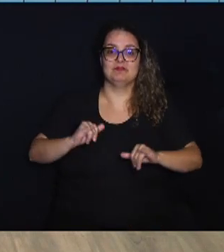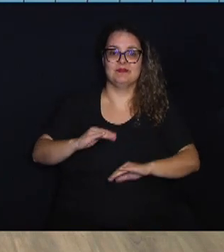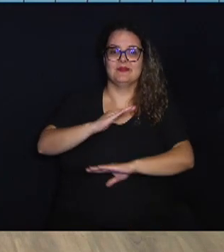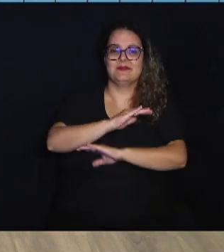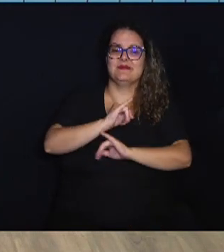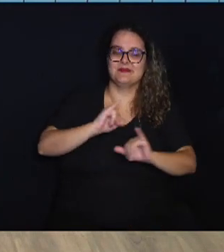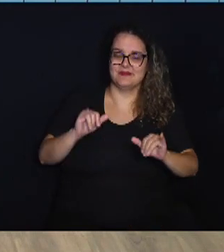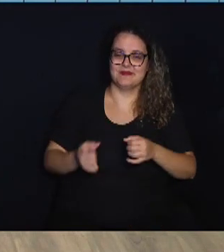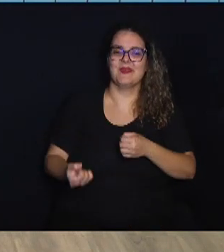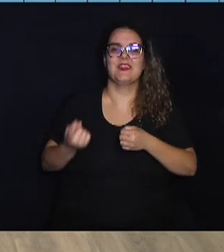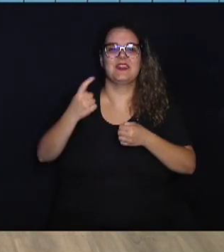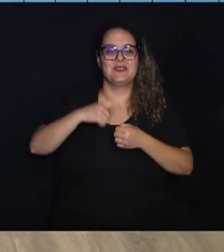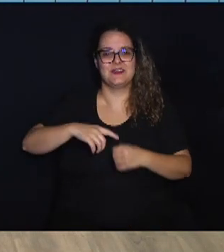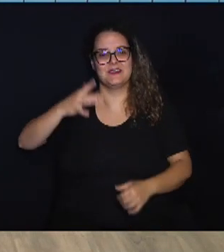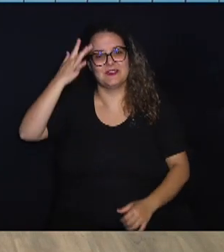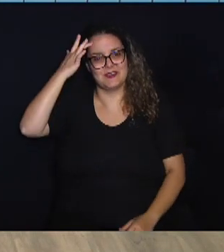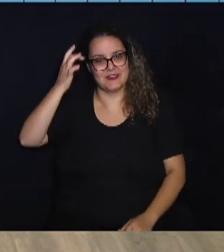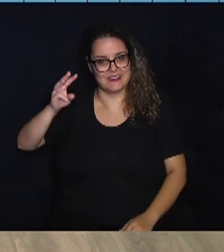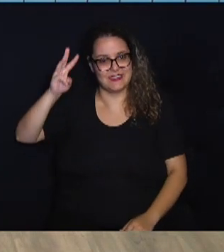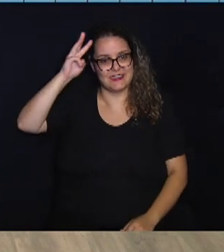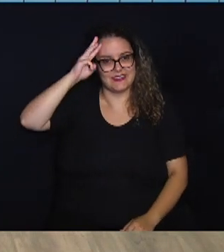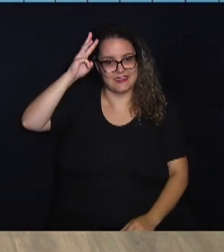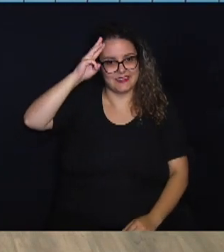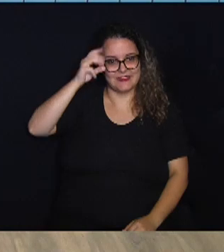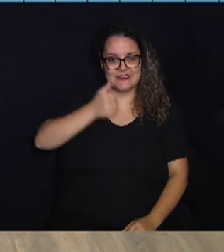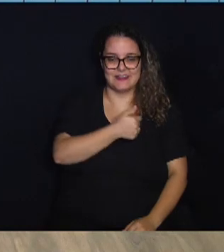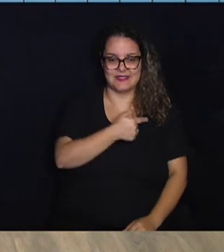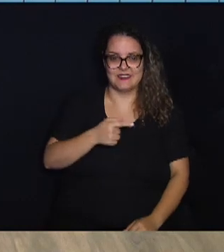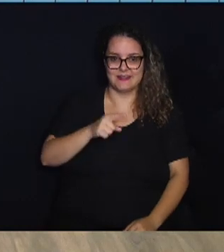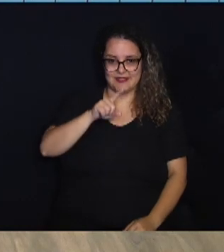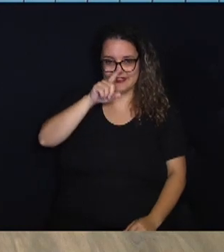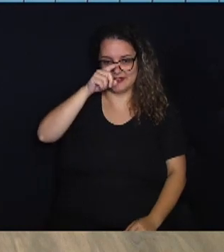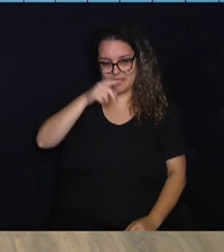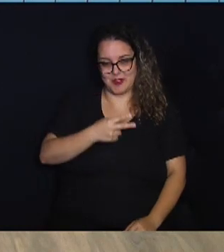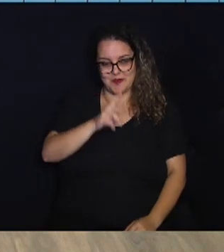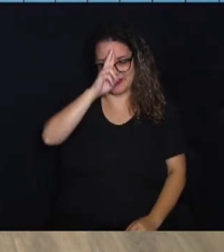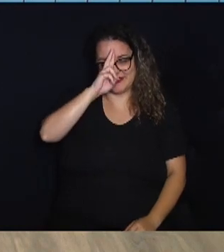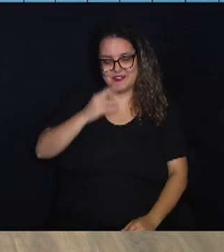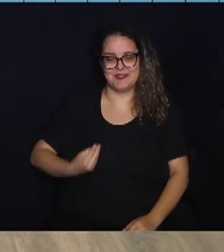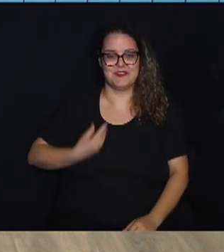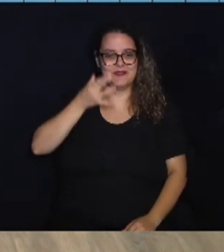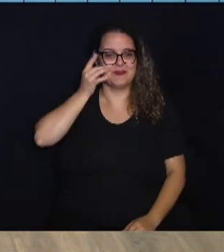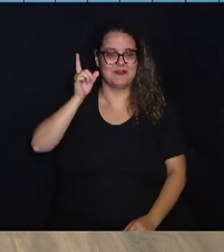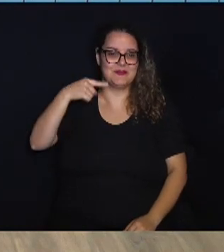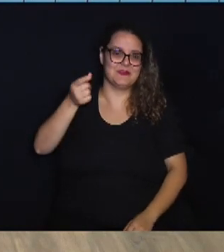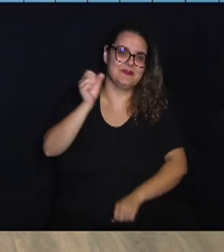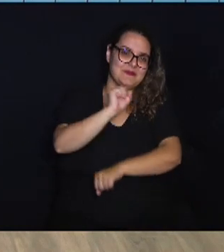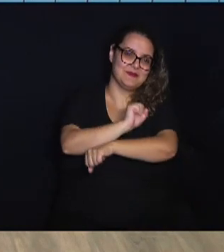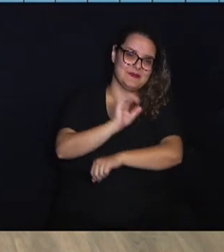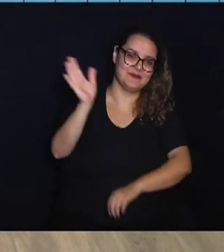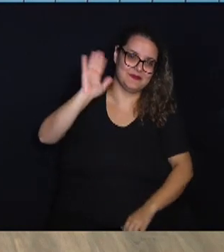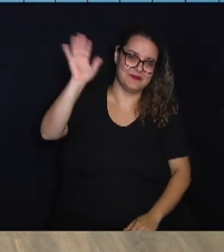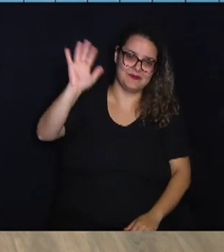Notícia retorna amanhã na terça-feira, ao meio-dia, ao vivo. Te espero. Até lá. Tchau, tchau.